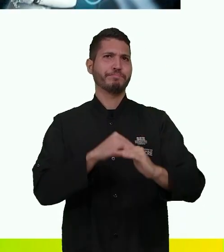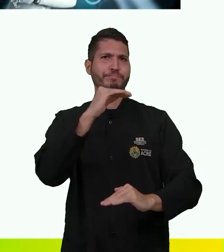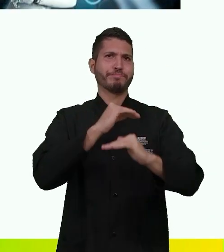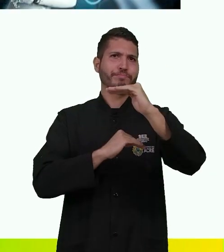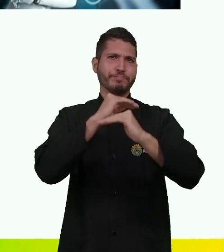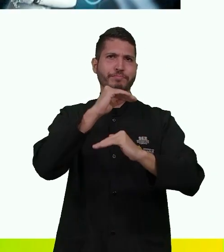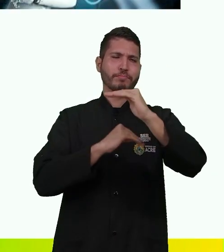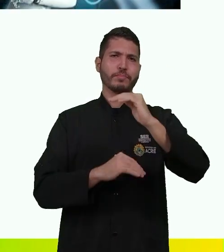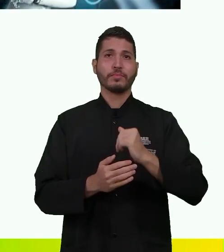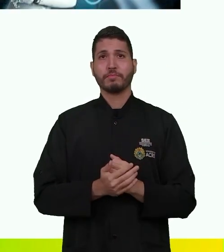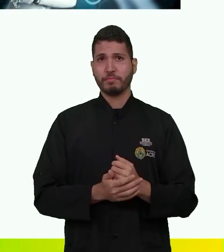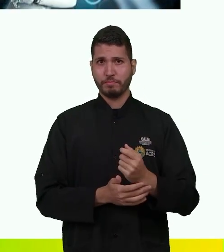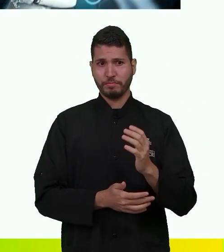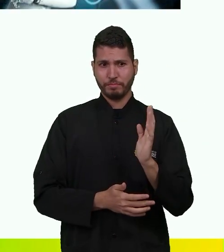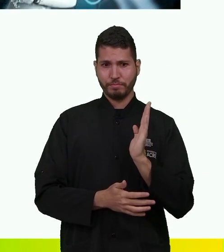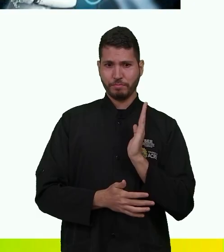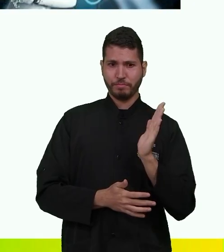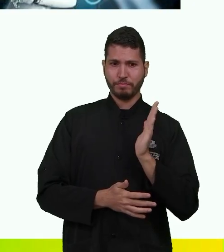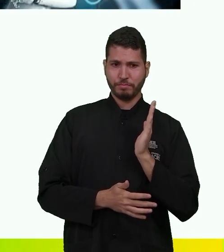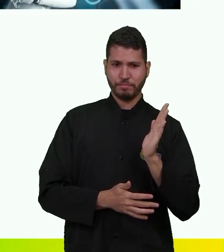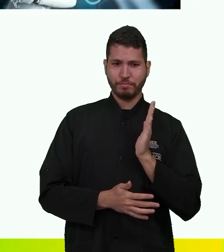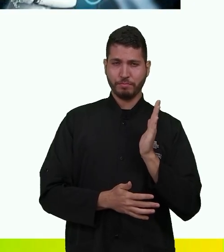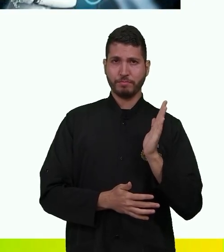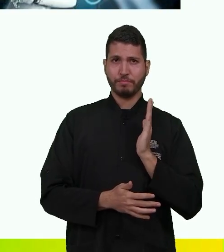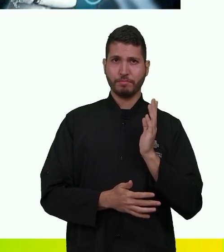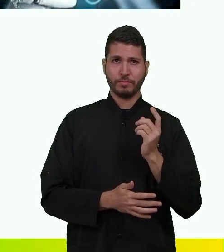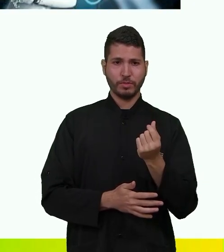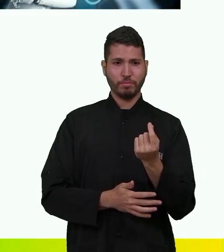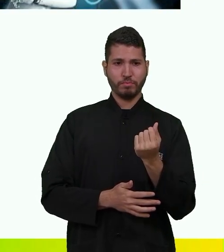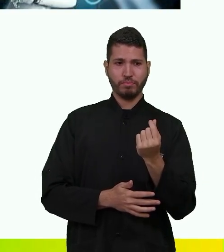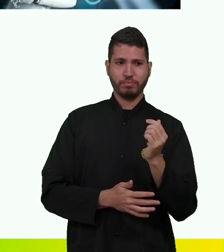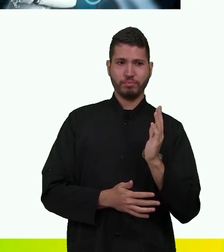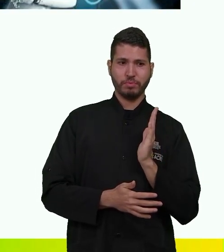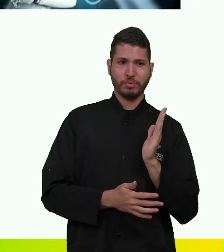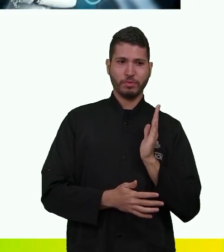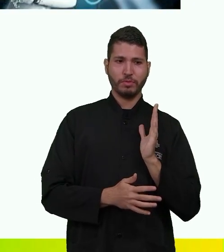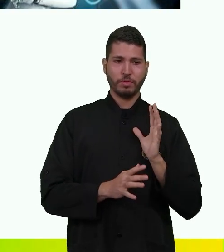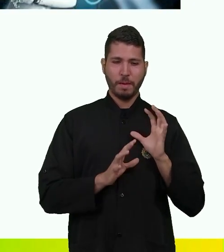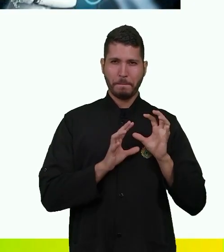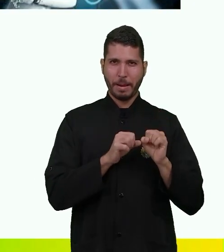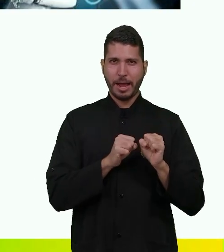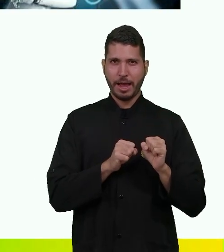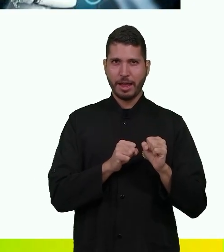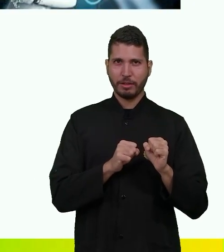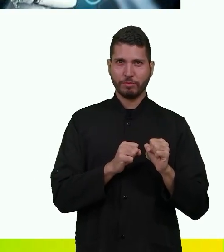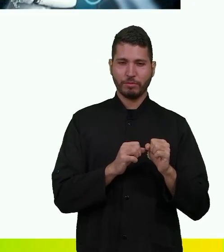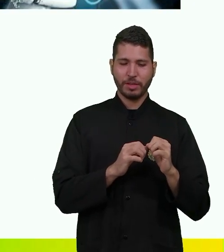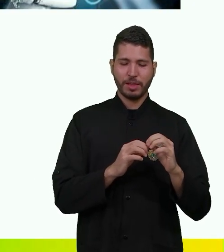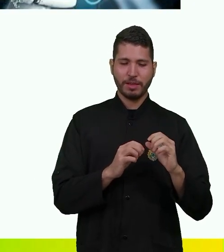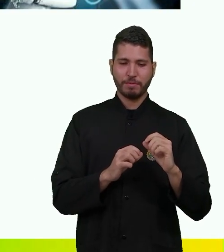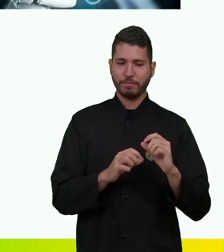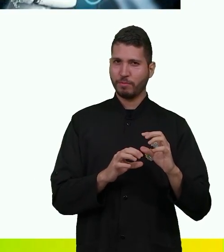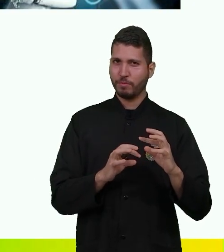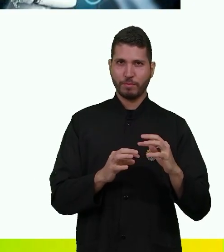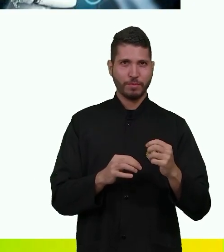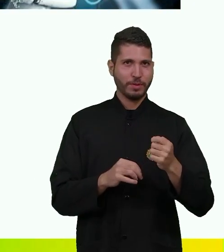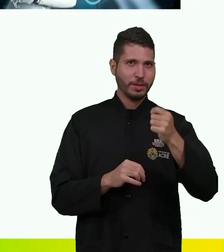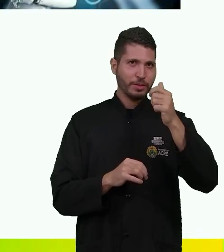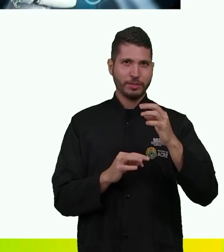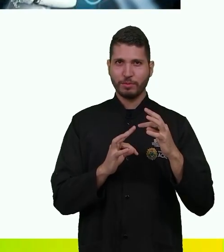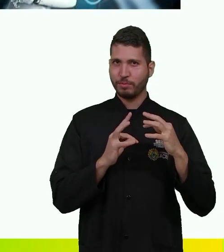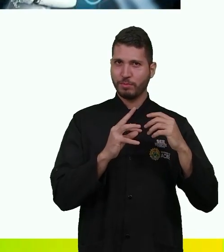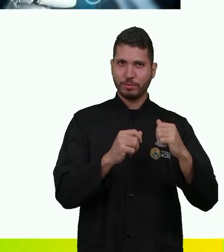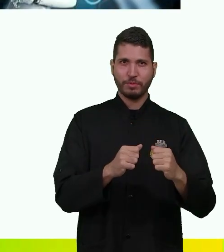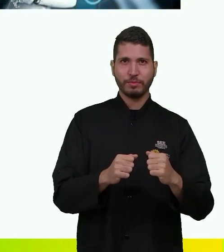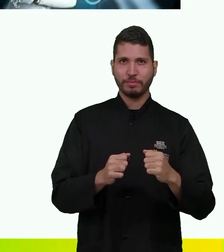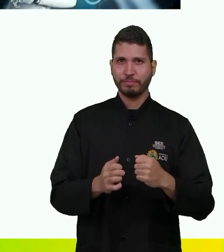A riqueza se concentrou nas mãos da burguesia, enquanto a classe trabalhadora vivia em condições de miséria e